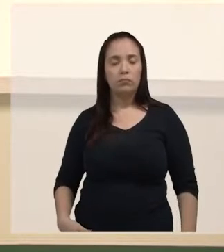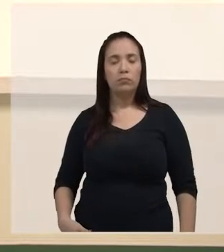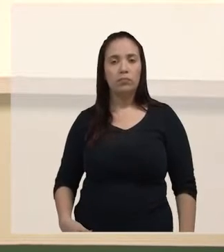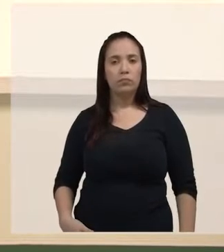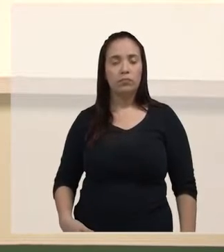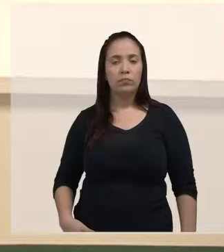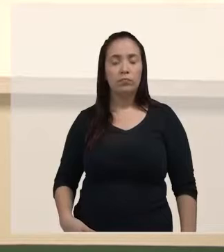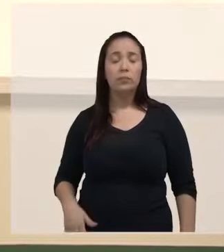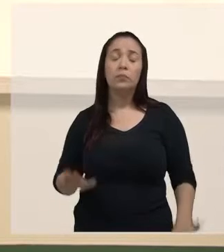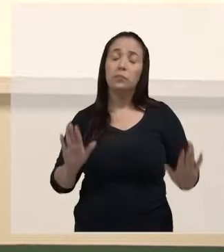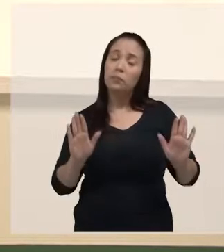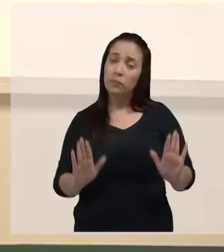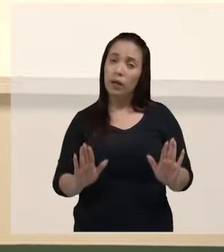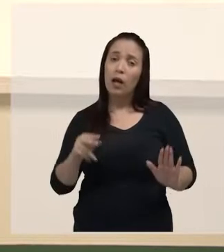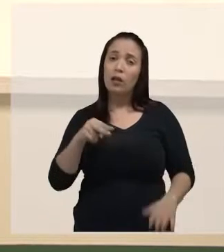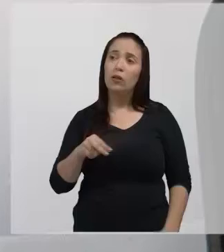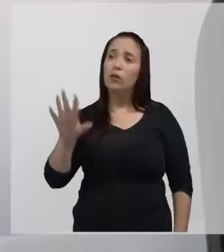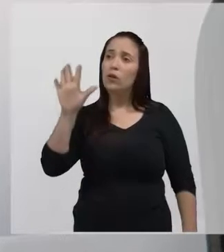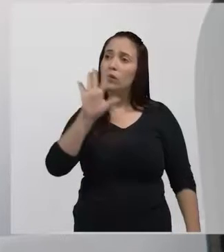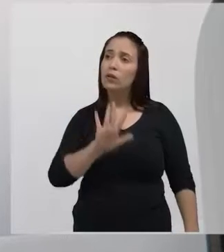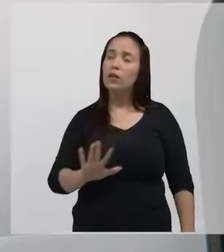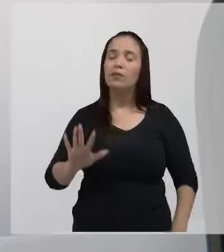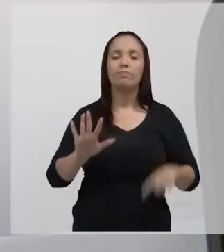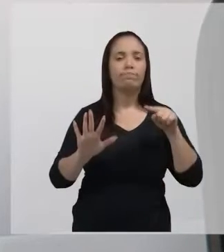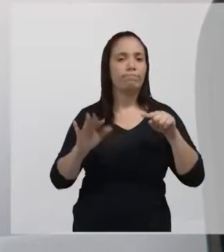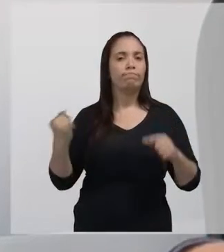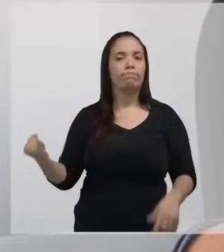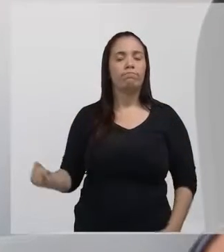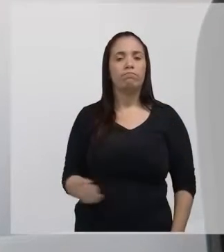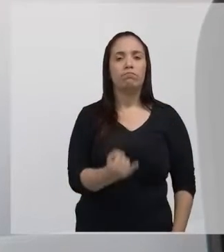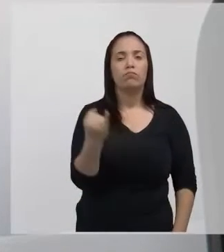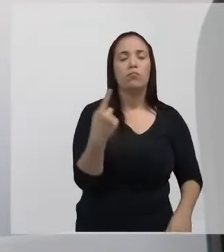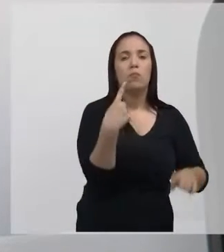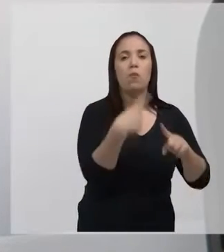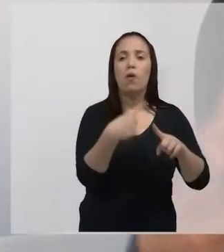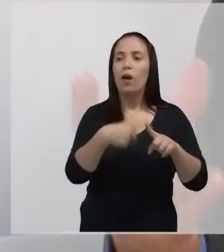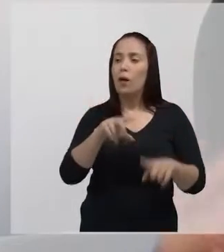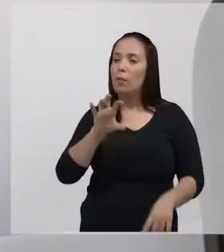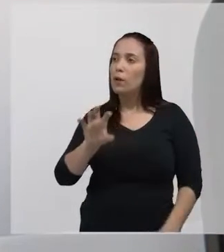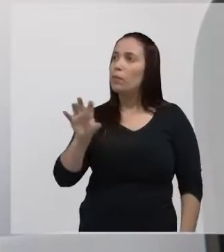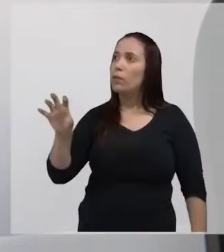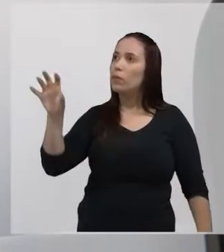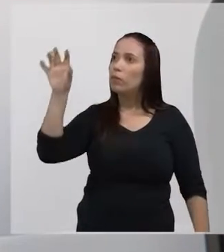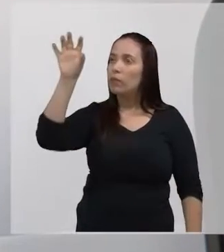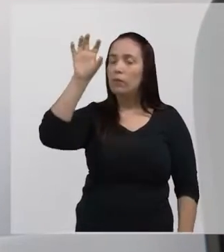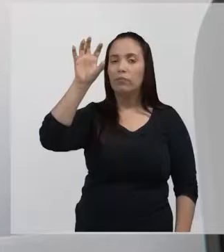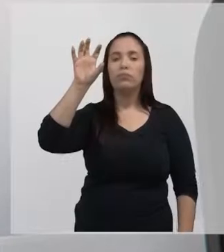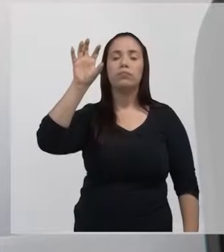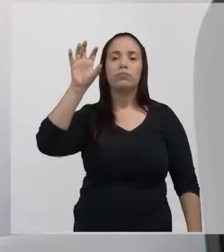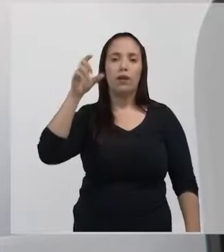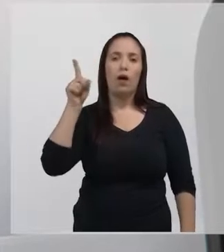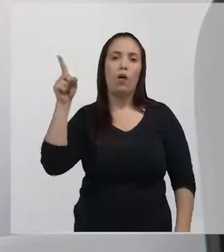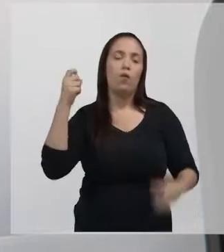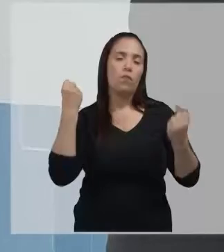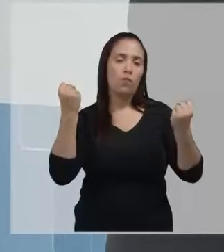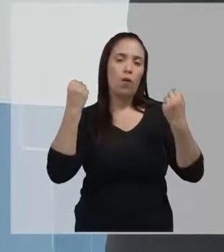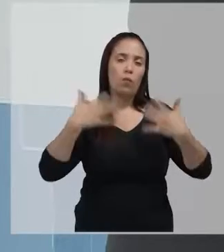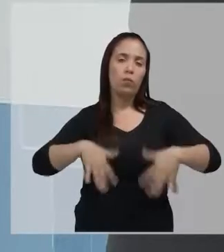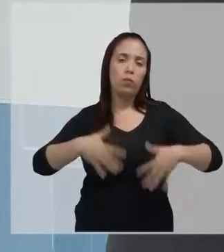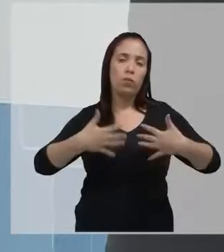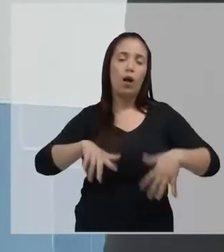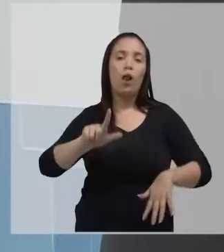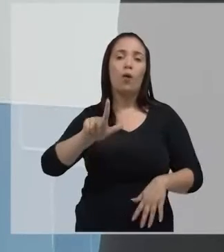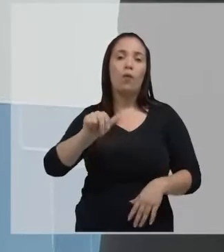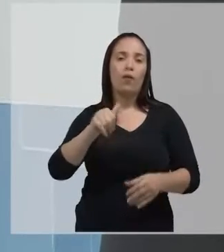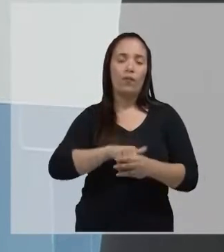comentário. É. Mas o do Nordeste, porque é importante, porque são áreas onde o lulismo é muito forte. Não, aí a gente volta para aquela